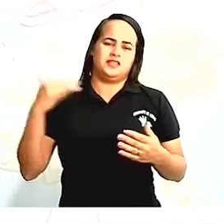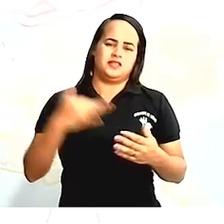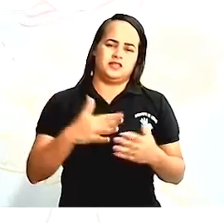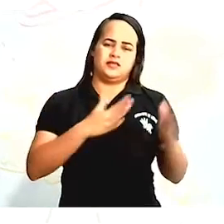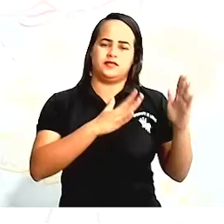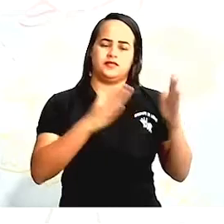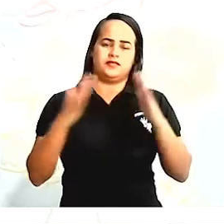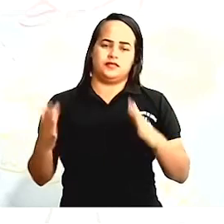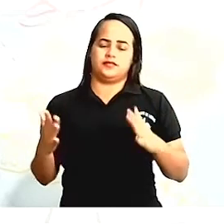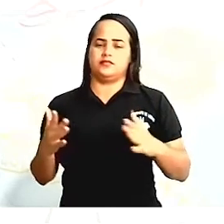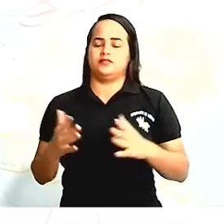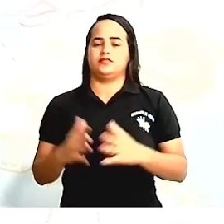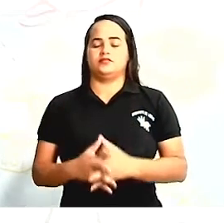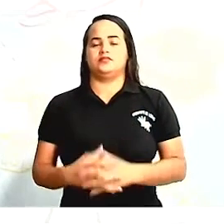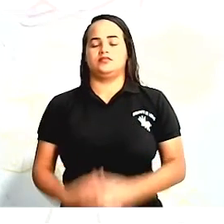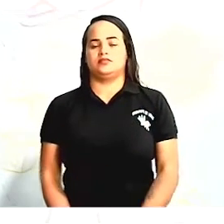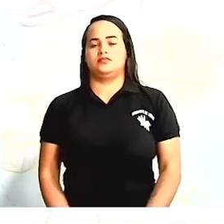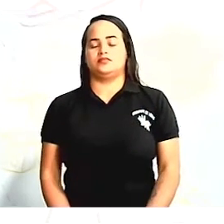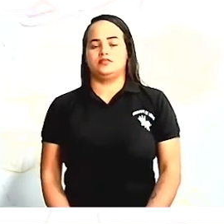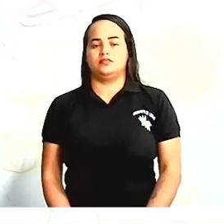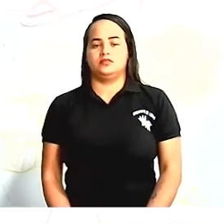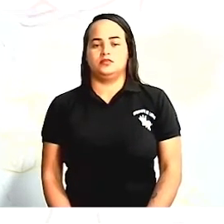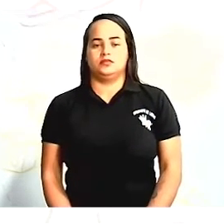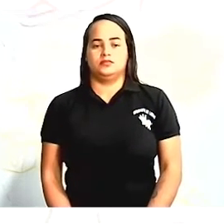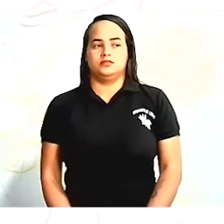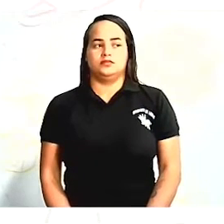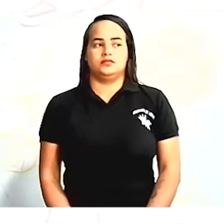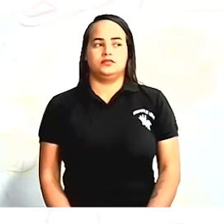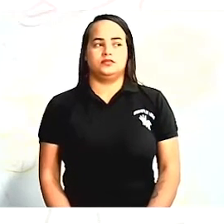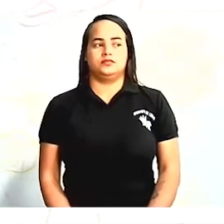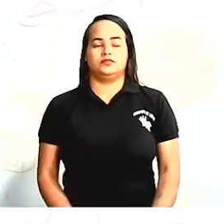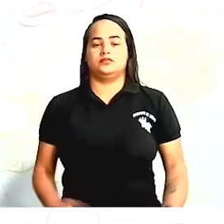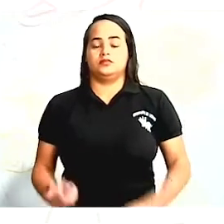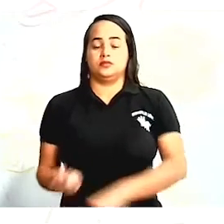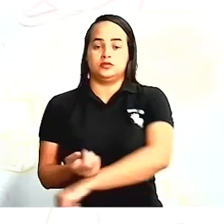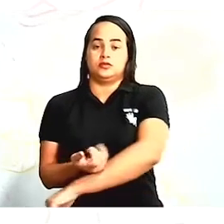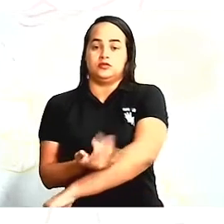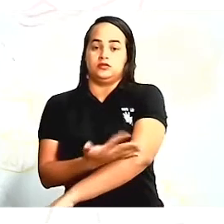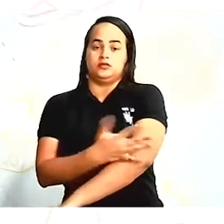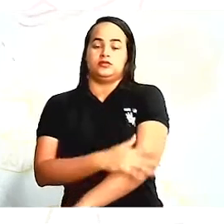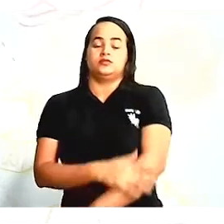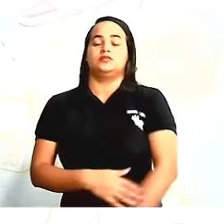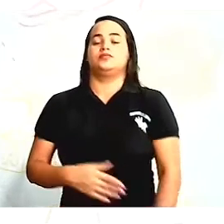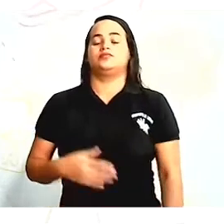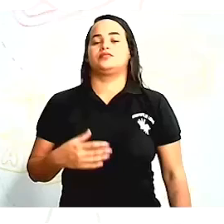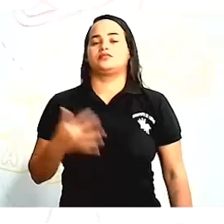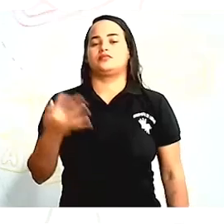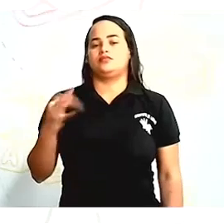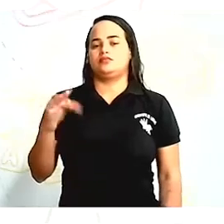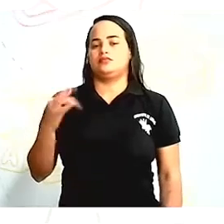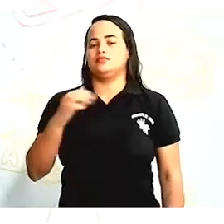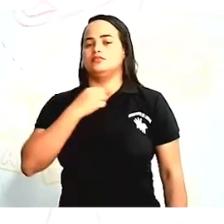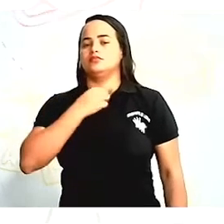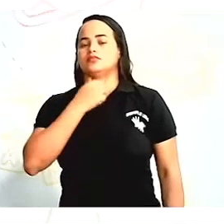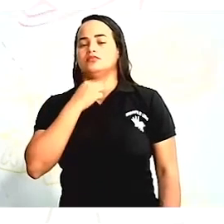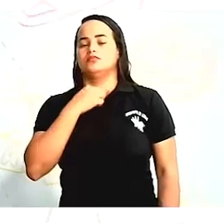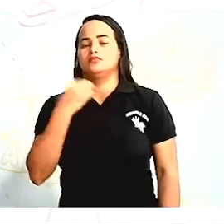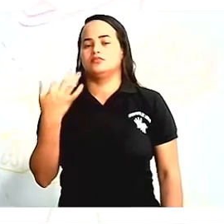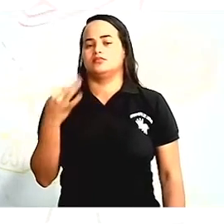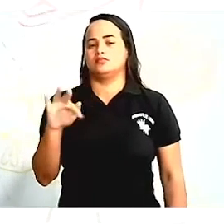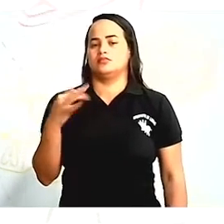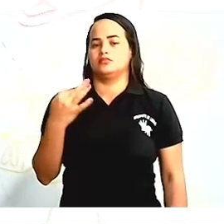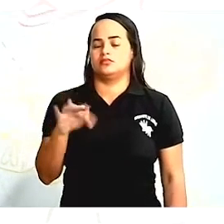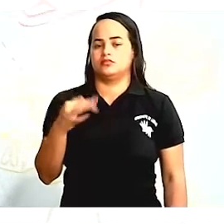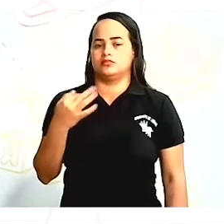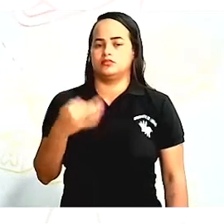e não sai tão fácil. É uma febre persistente. Calafrios, dor de garganta, dores musculares, manchas